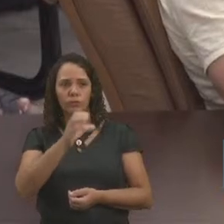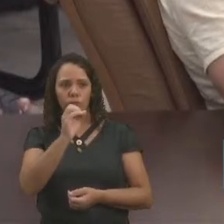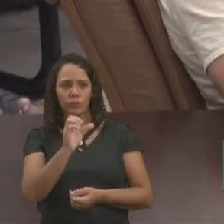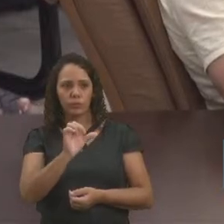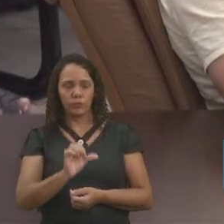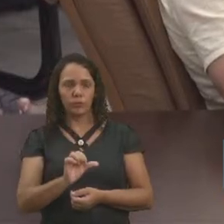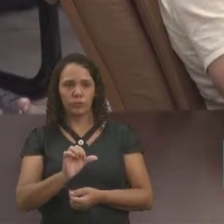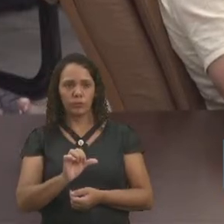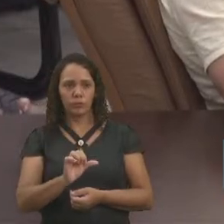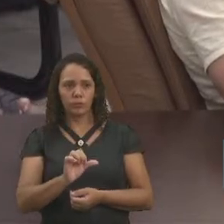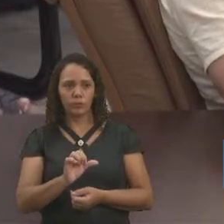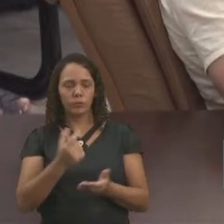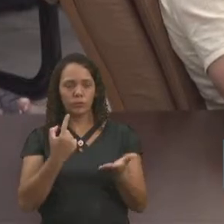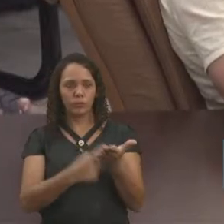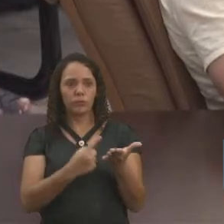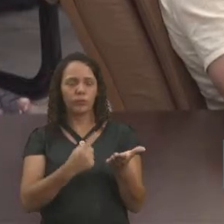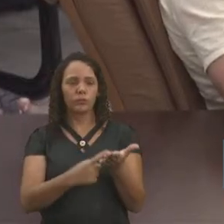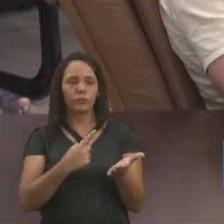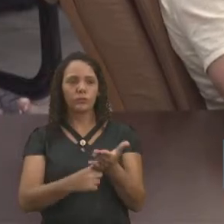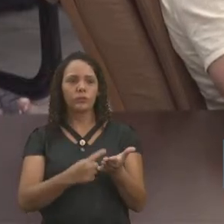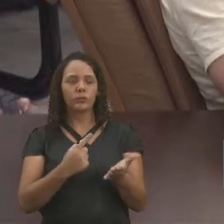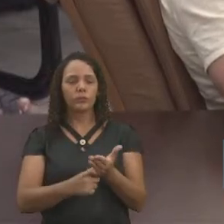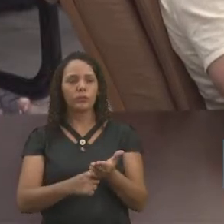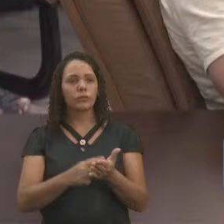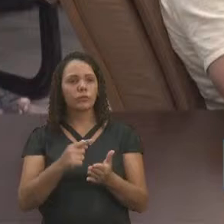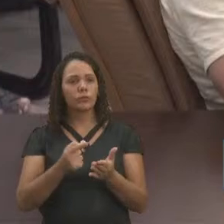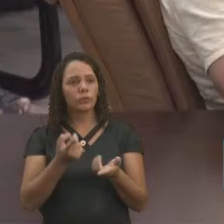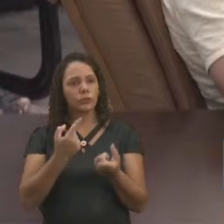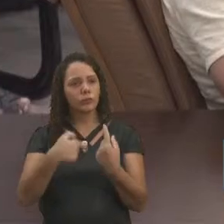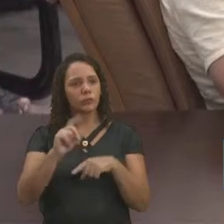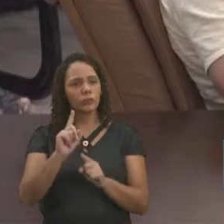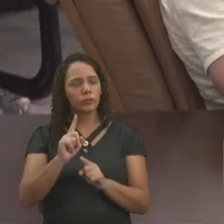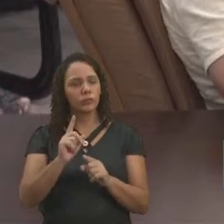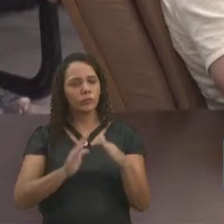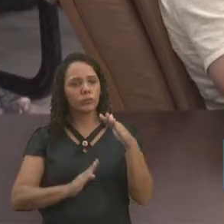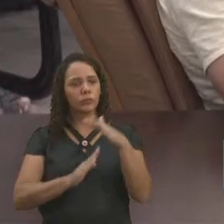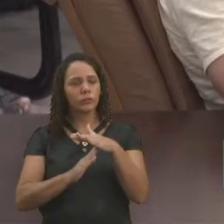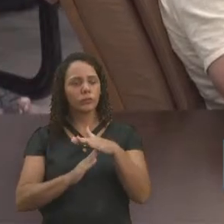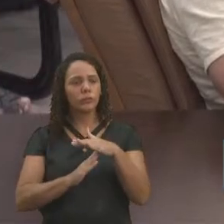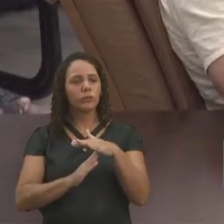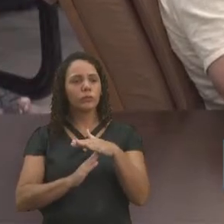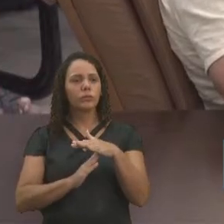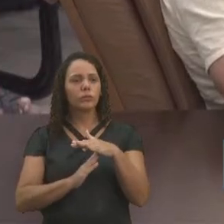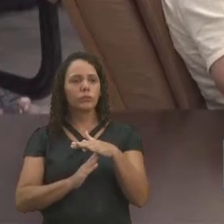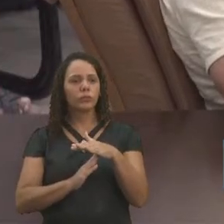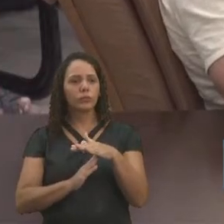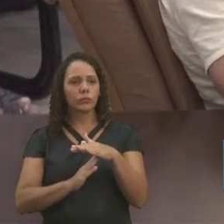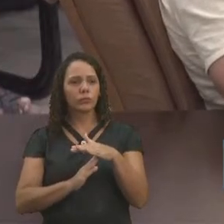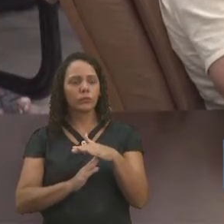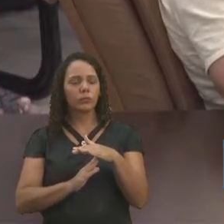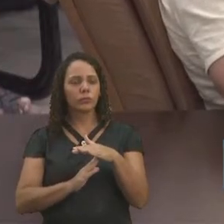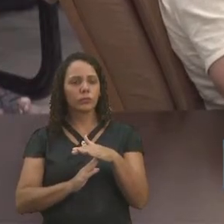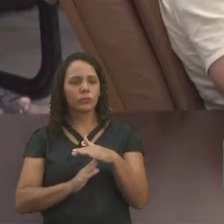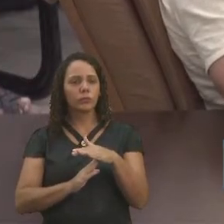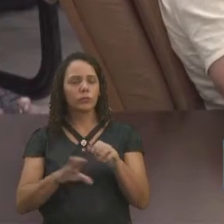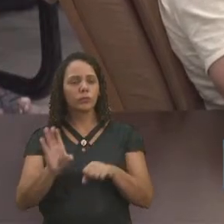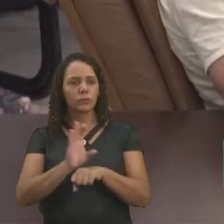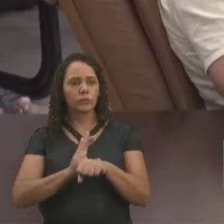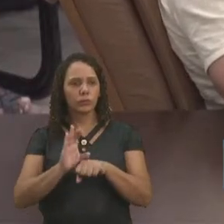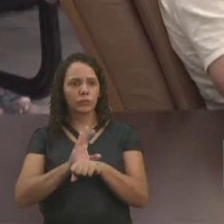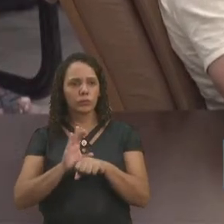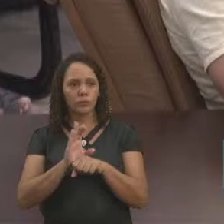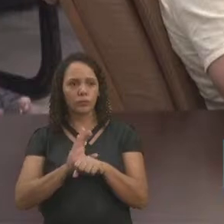97,09% de comprometimento, superando o limite prudencial estabelecido na